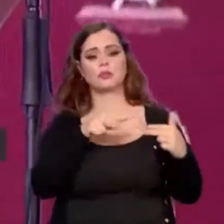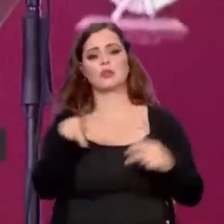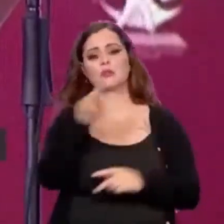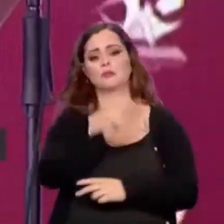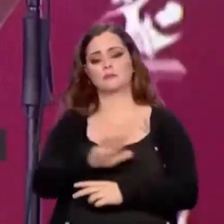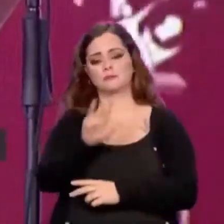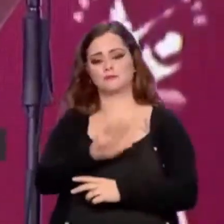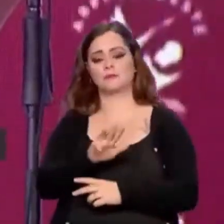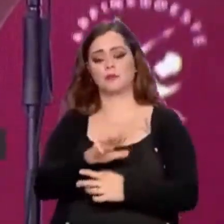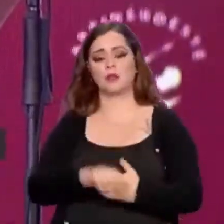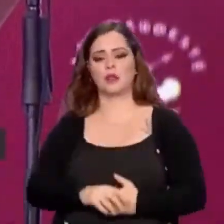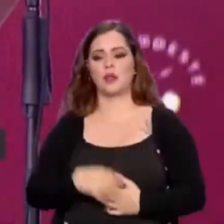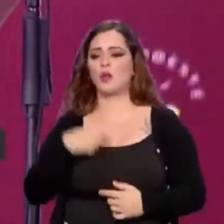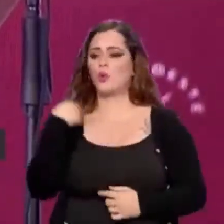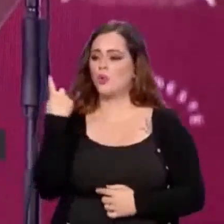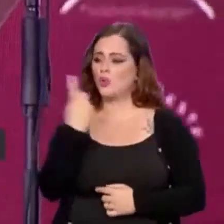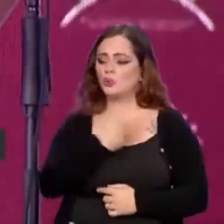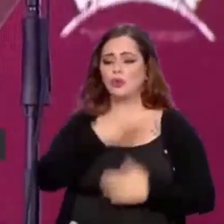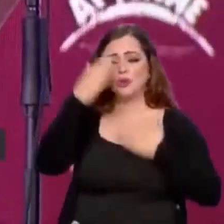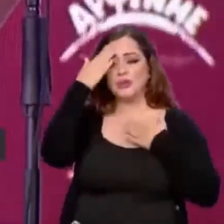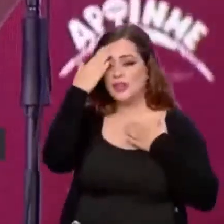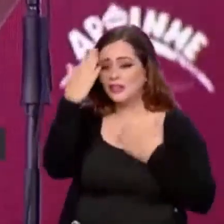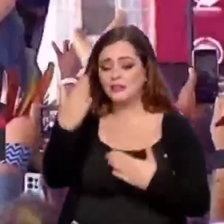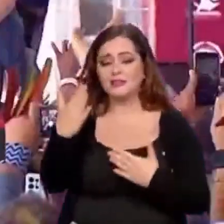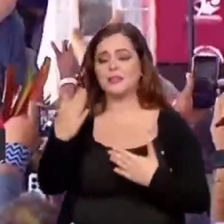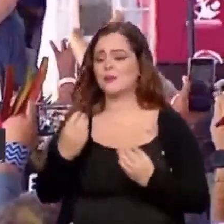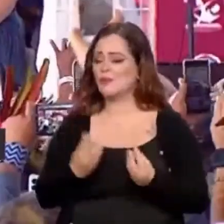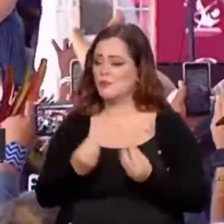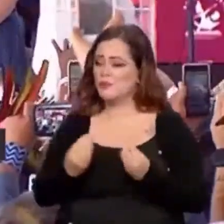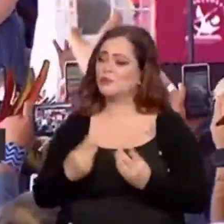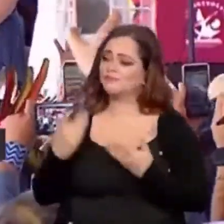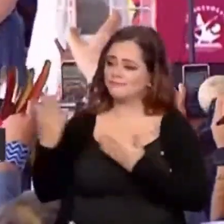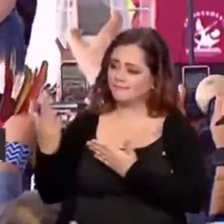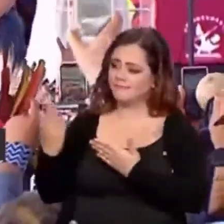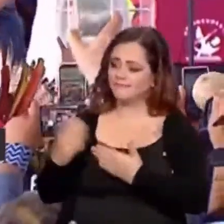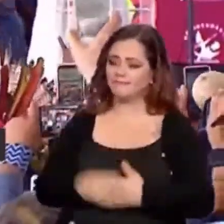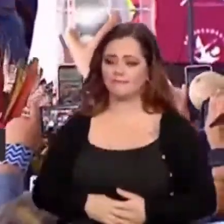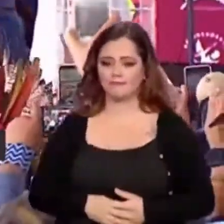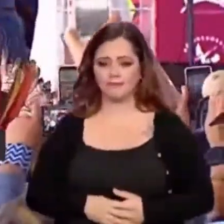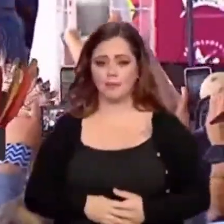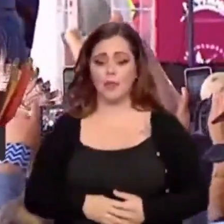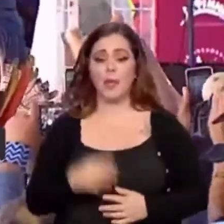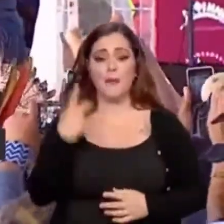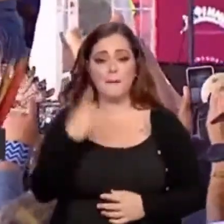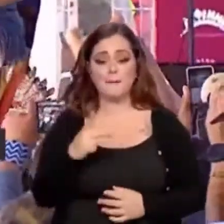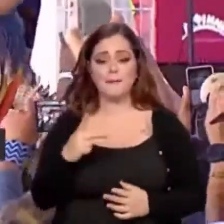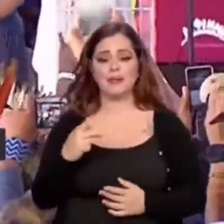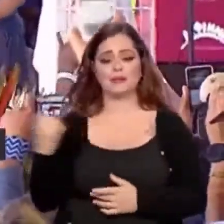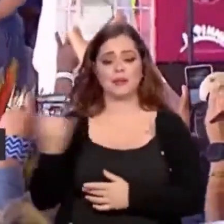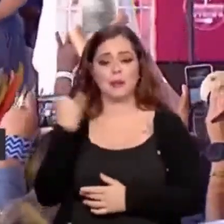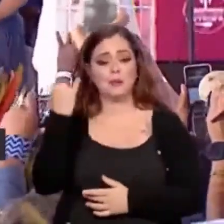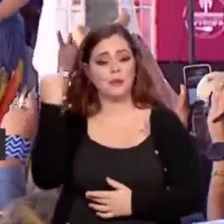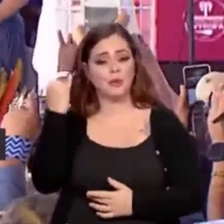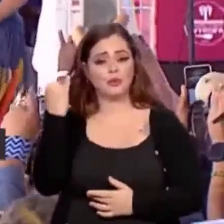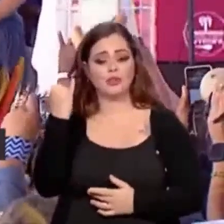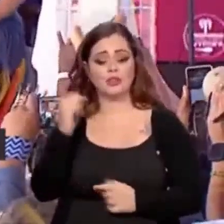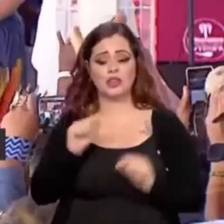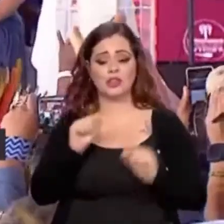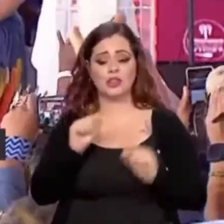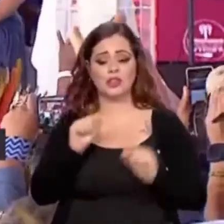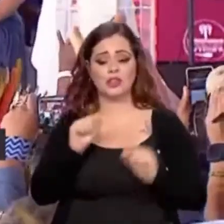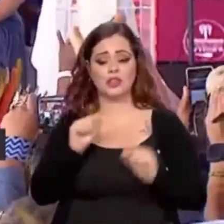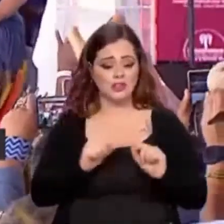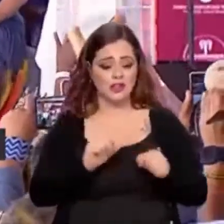Lula. Nós agradecemos ao senhor por isso, presidente. Pela importância do seu ato